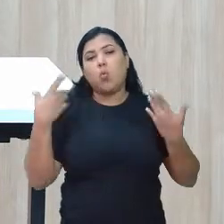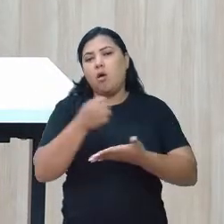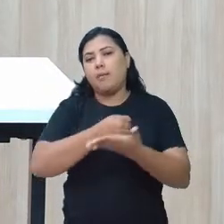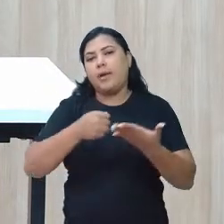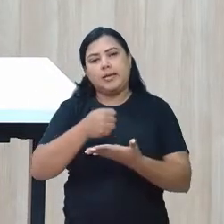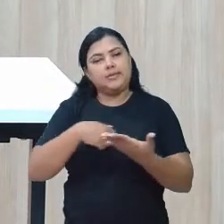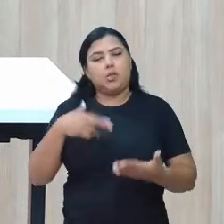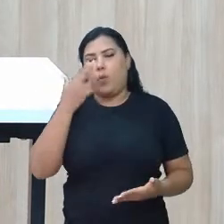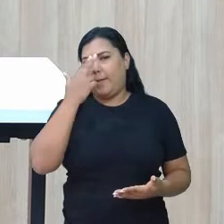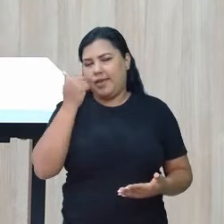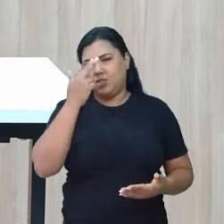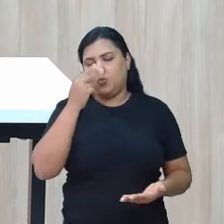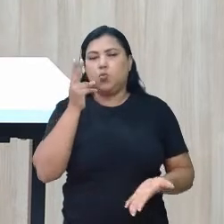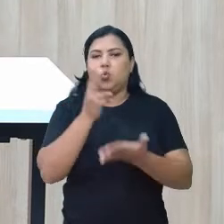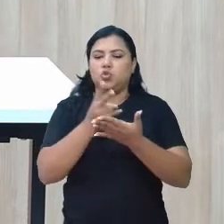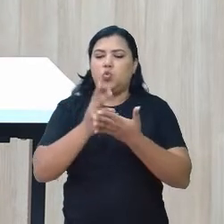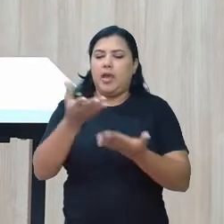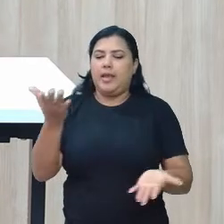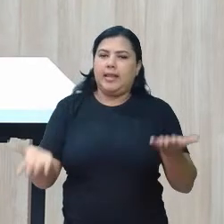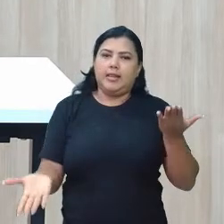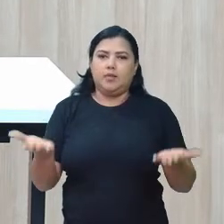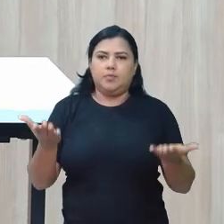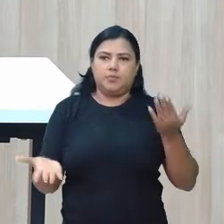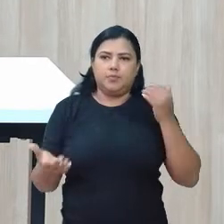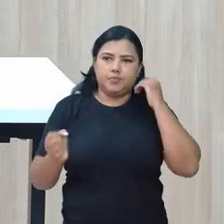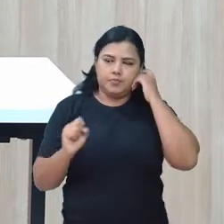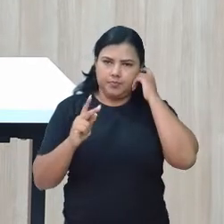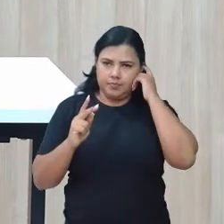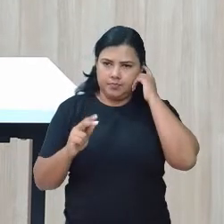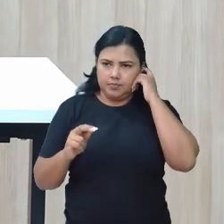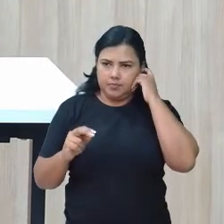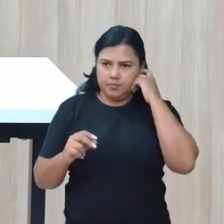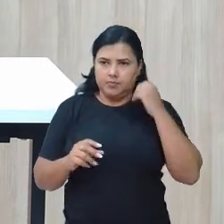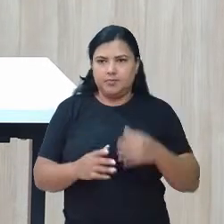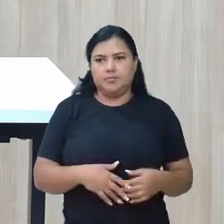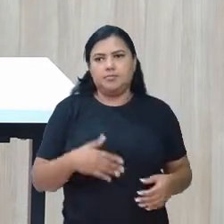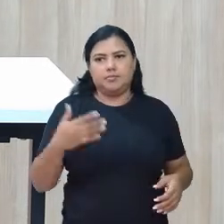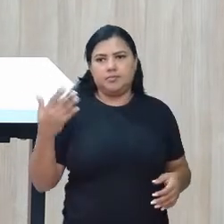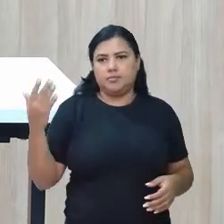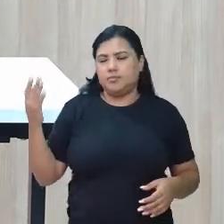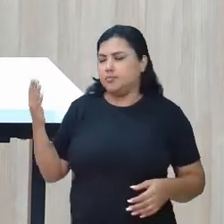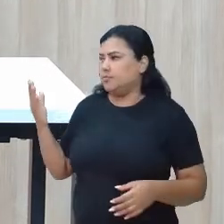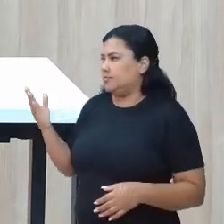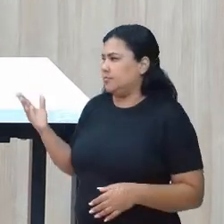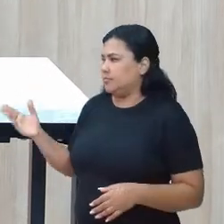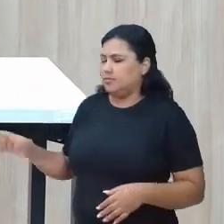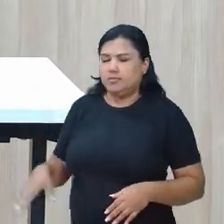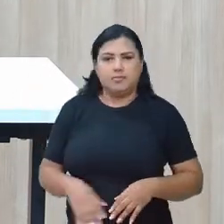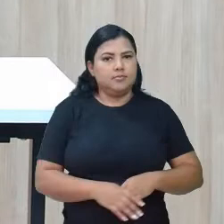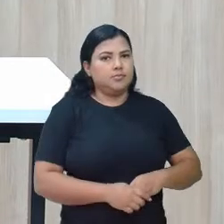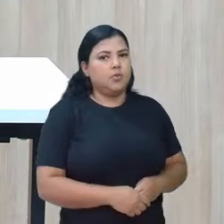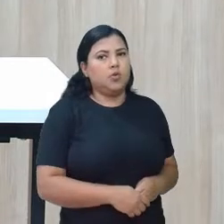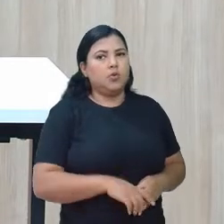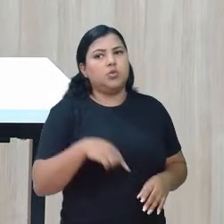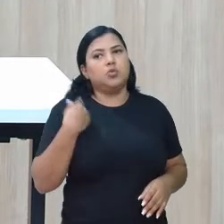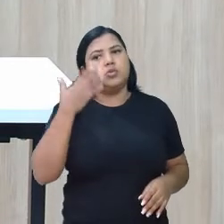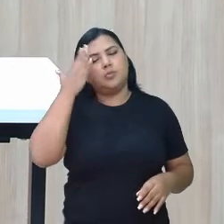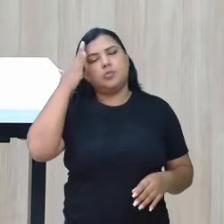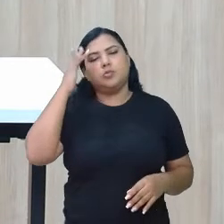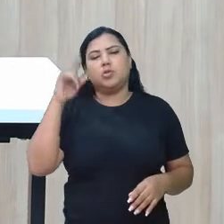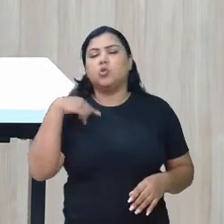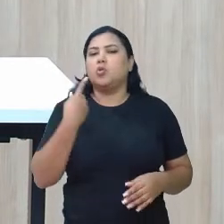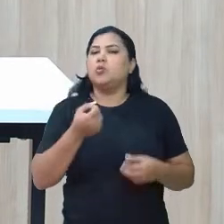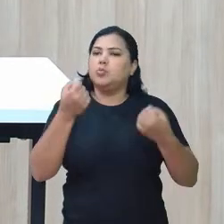é sempre esse, de manter o equilíbrio, tá certo? Então, essa é a noção que a gente